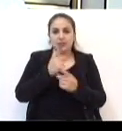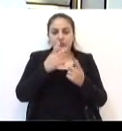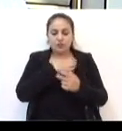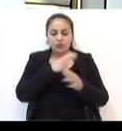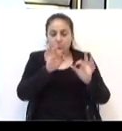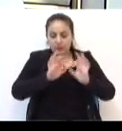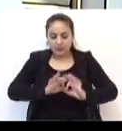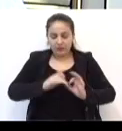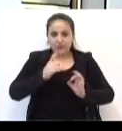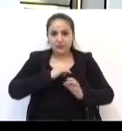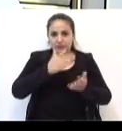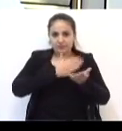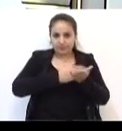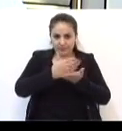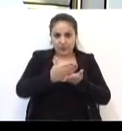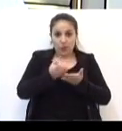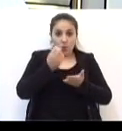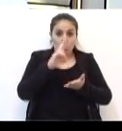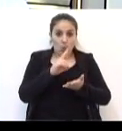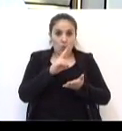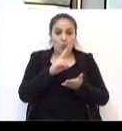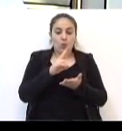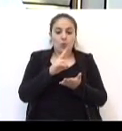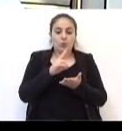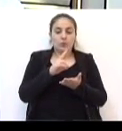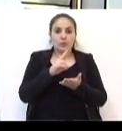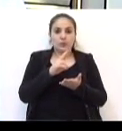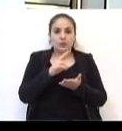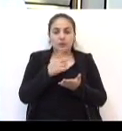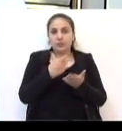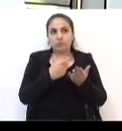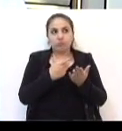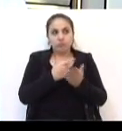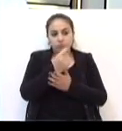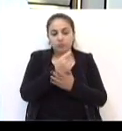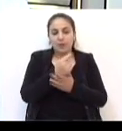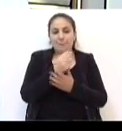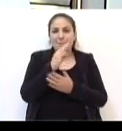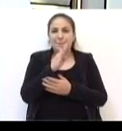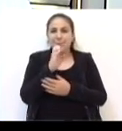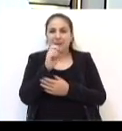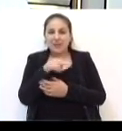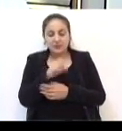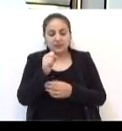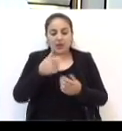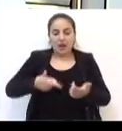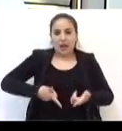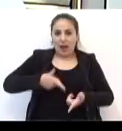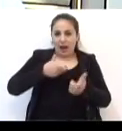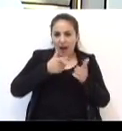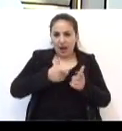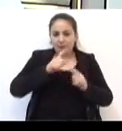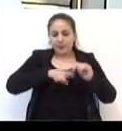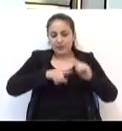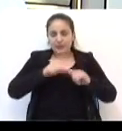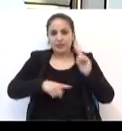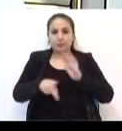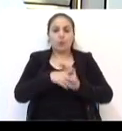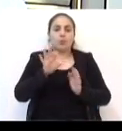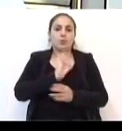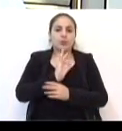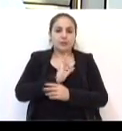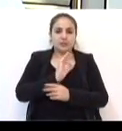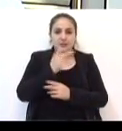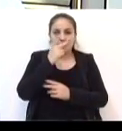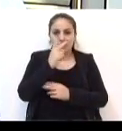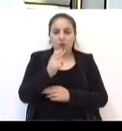dado a sua contrapartida, ou é com a aquisição de bens, armas e instrumentos para o policiamento, bem